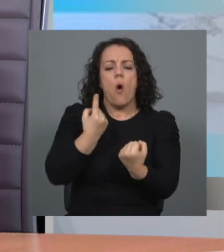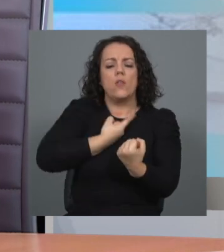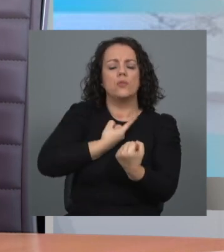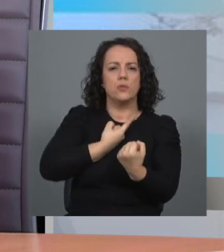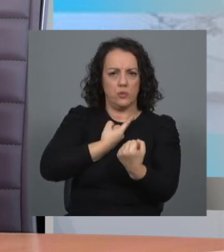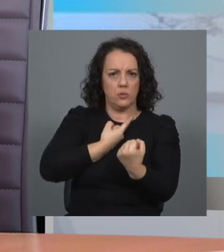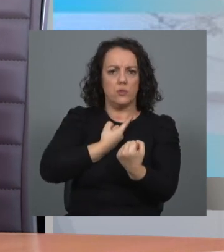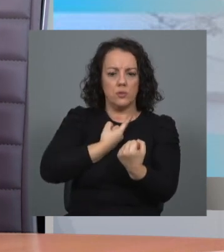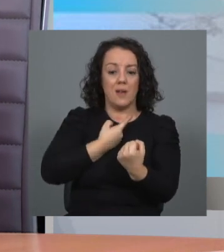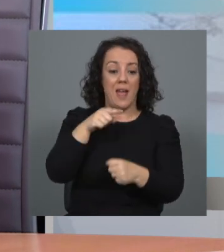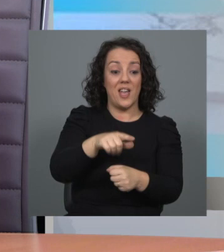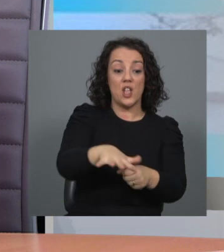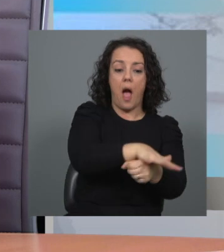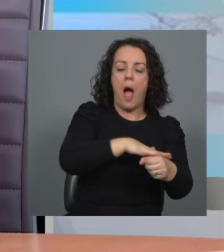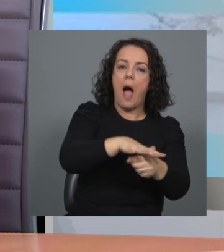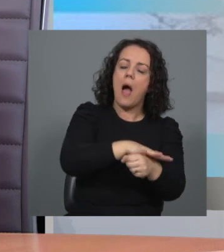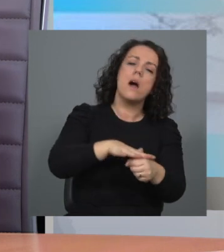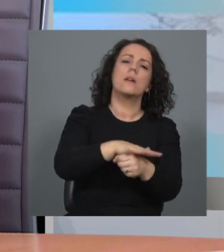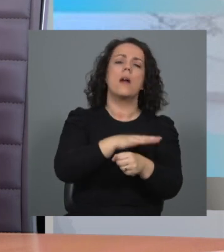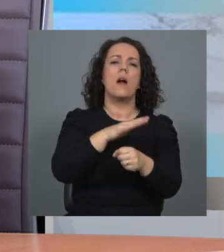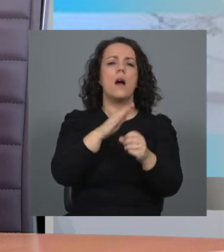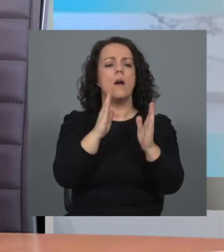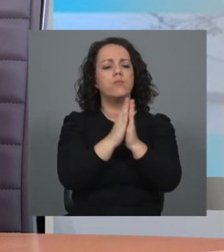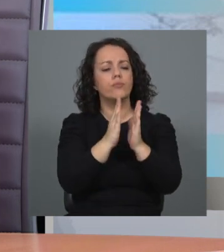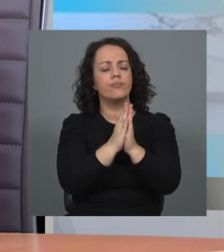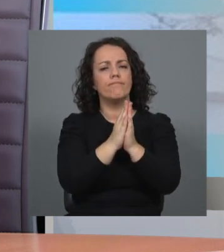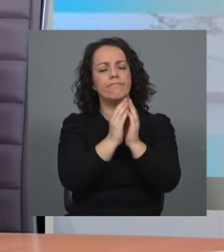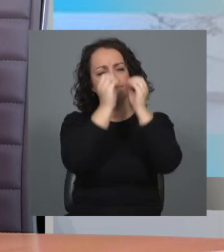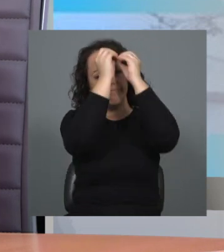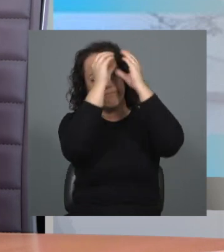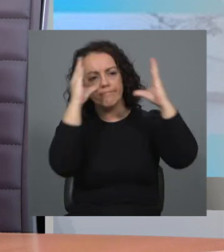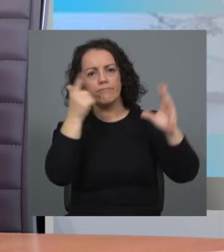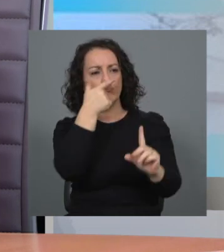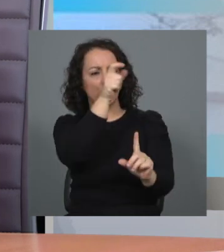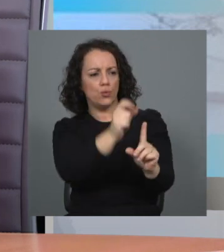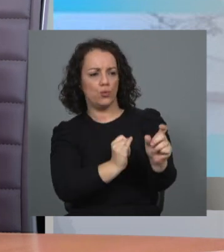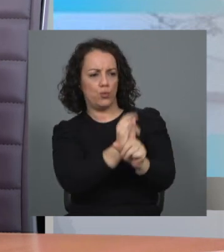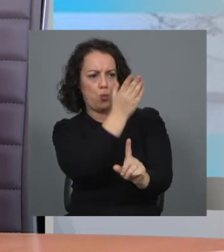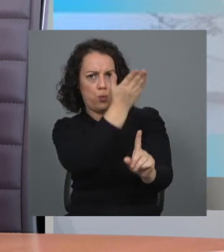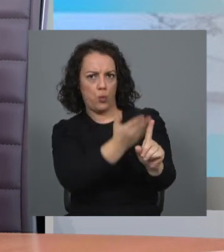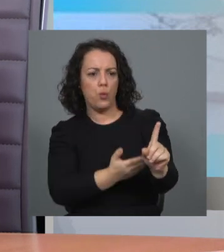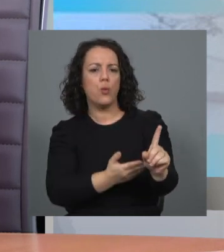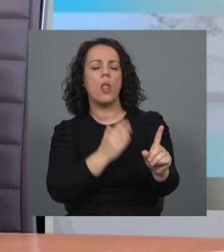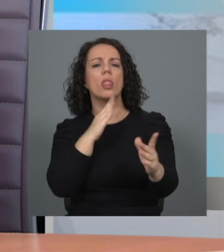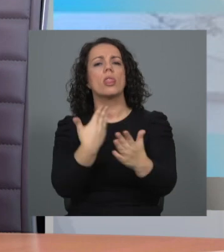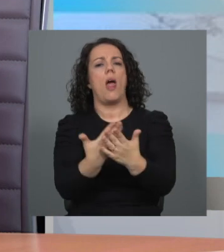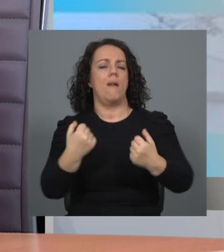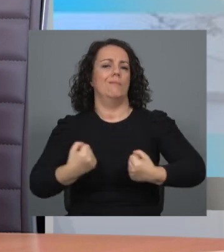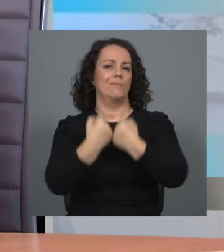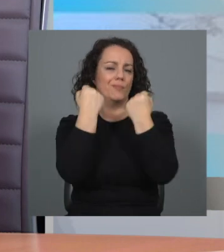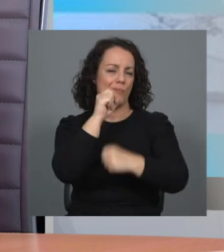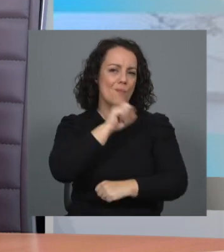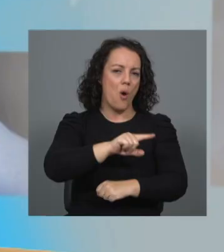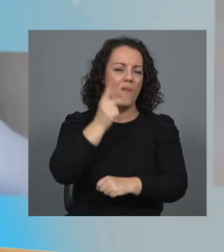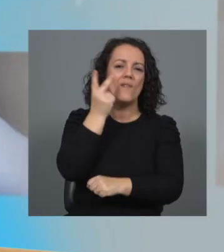que a dimensão religiosa do outro implica, isso pode trazer mais atritos à vida em sociedade. O